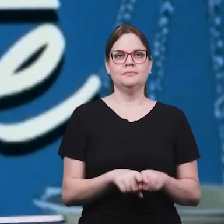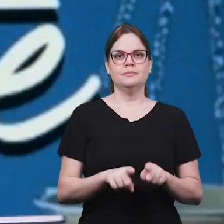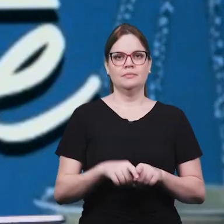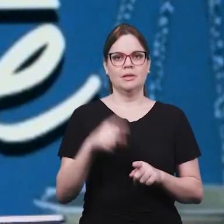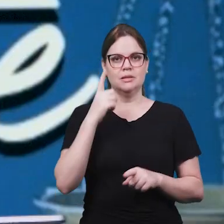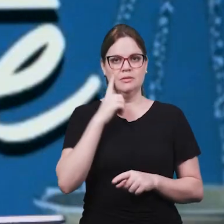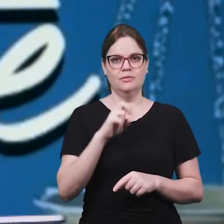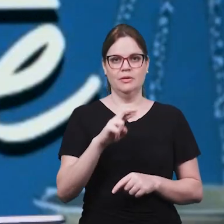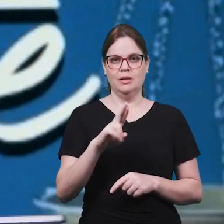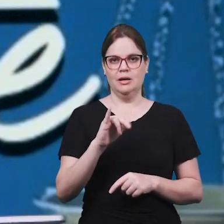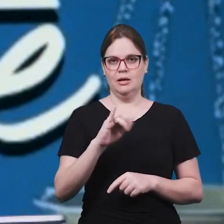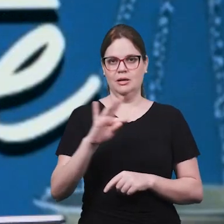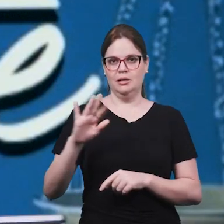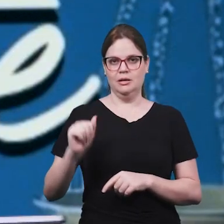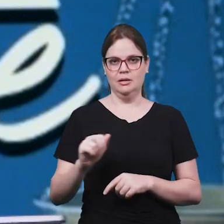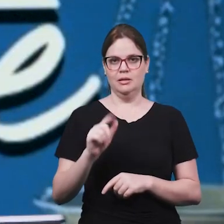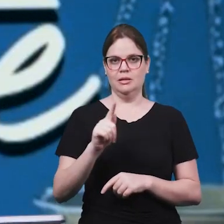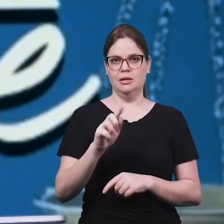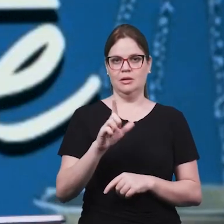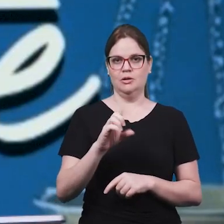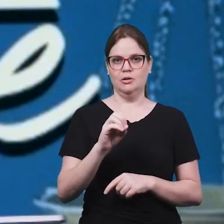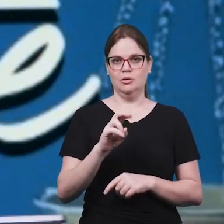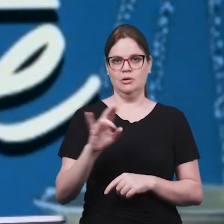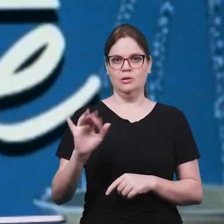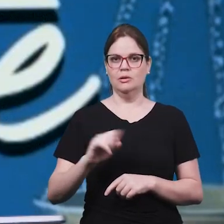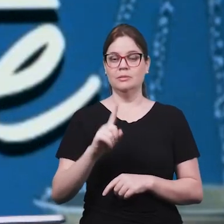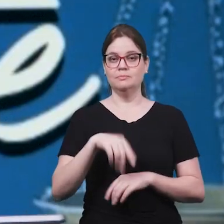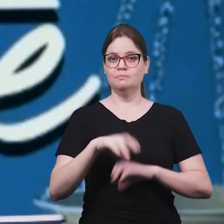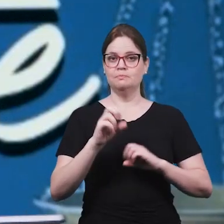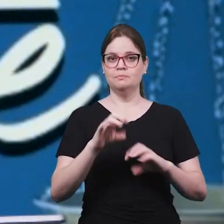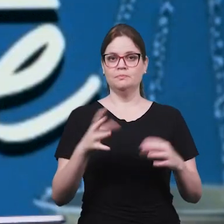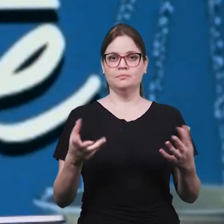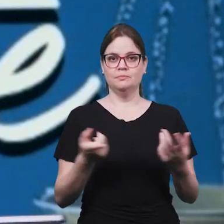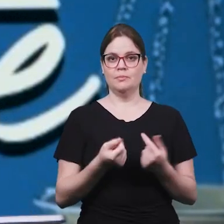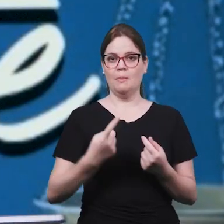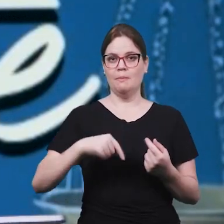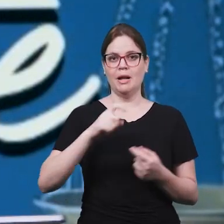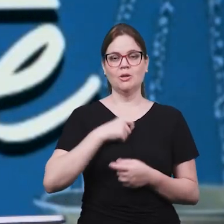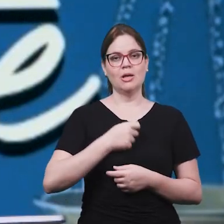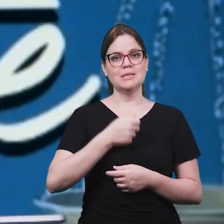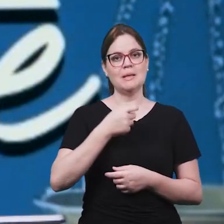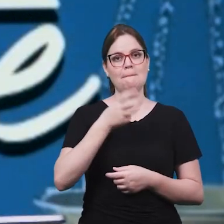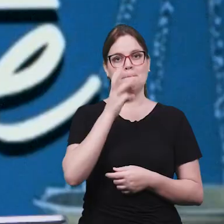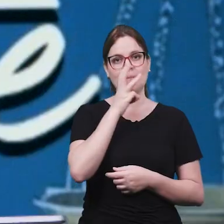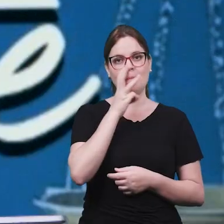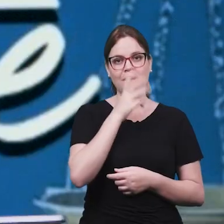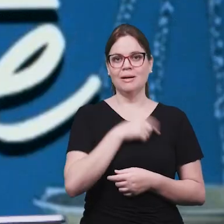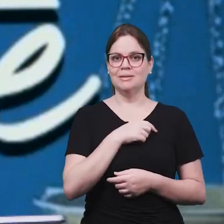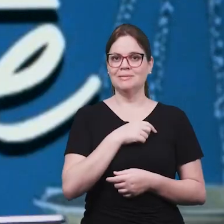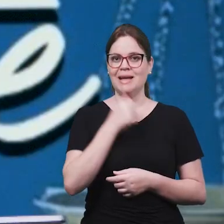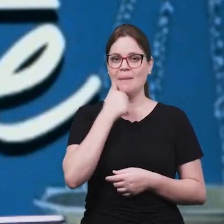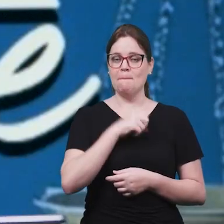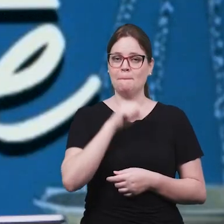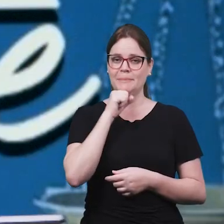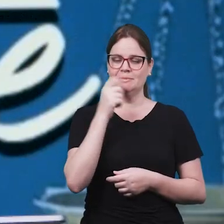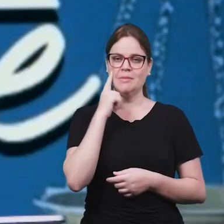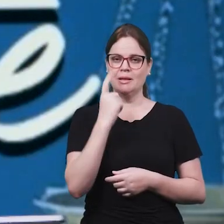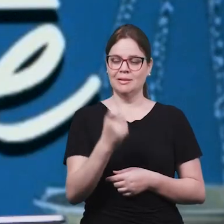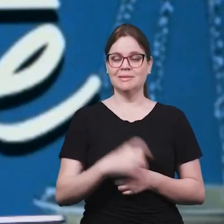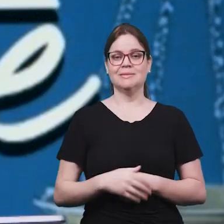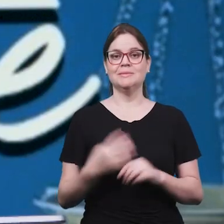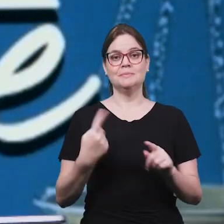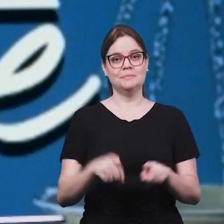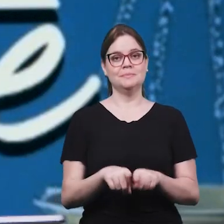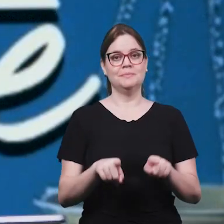Rita Glória, né? Que ela disse assim que esse ensino ele é maravilhoso para as mamães. Interessante, né? As mamães